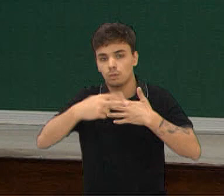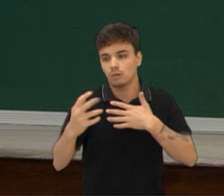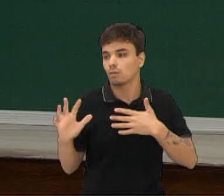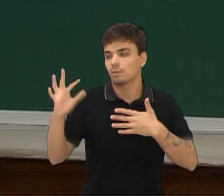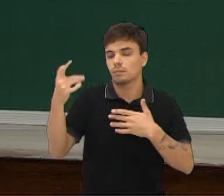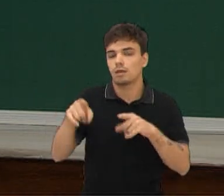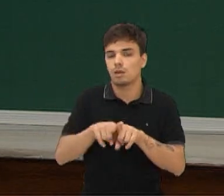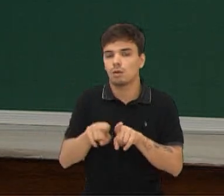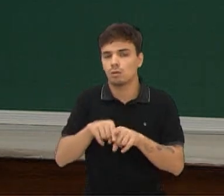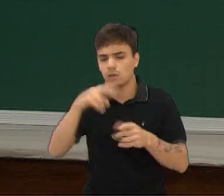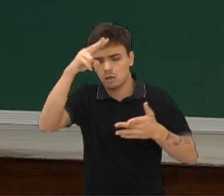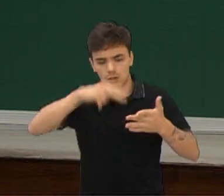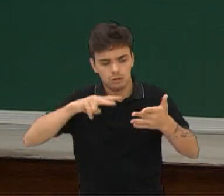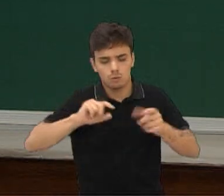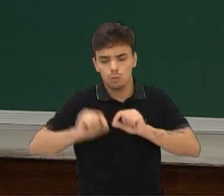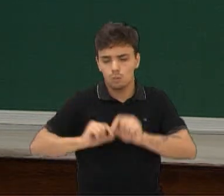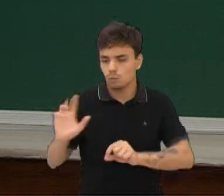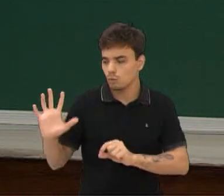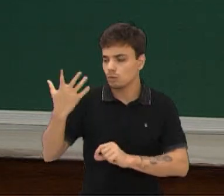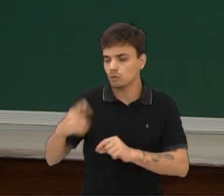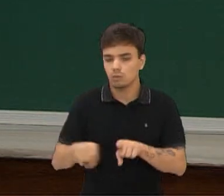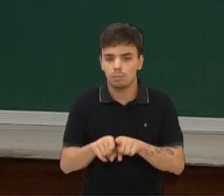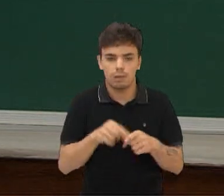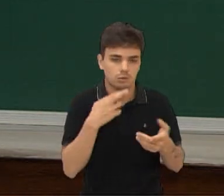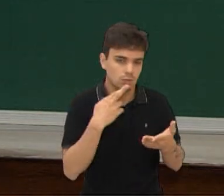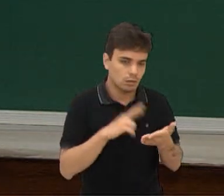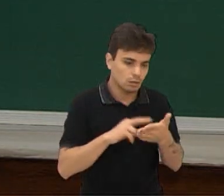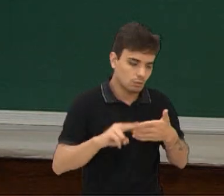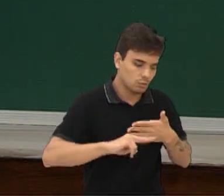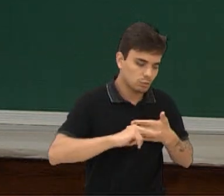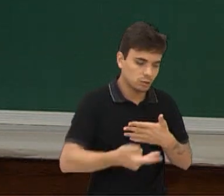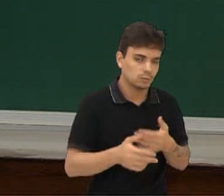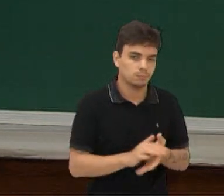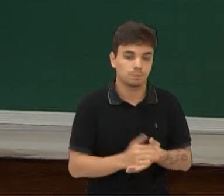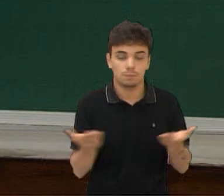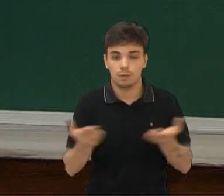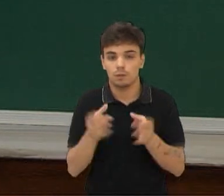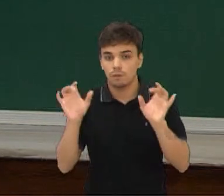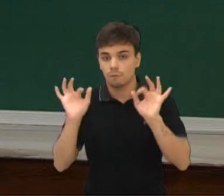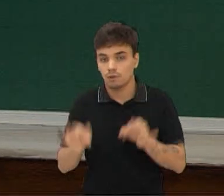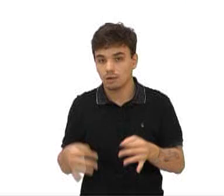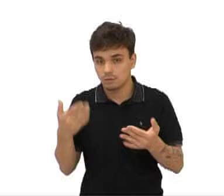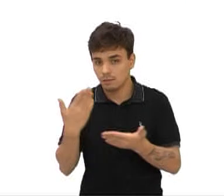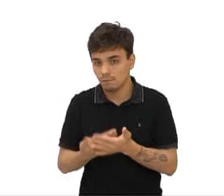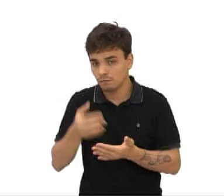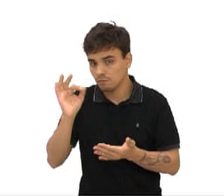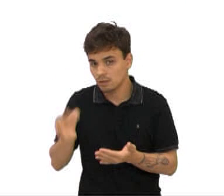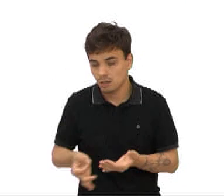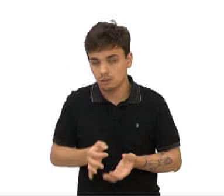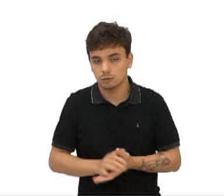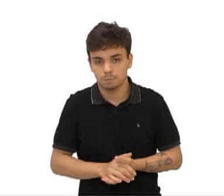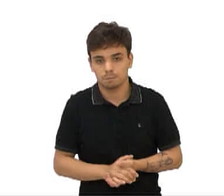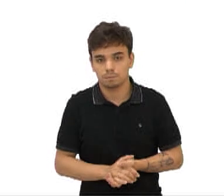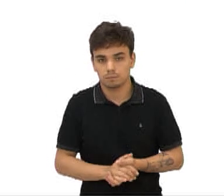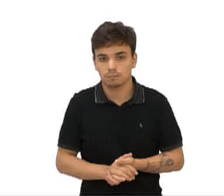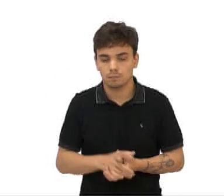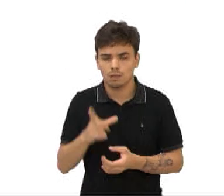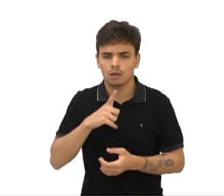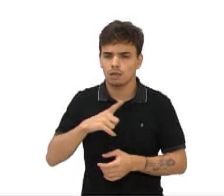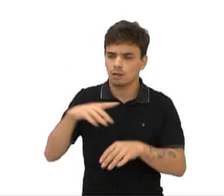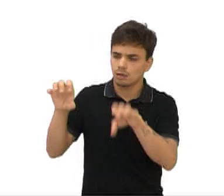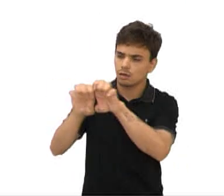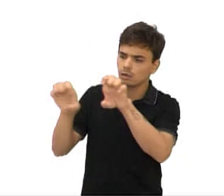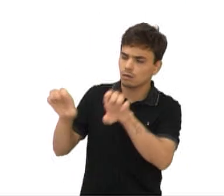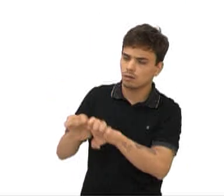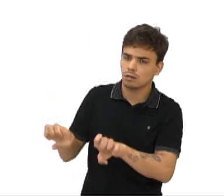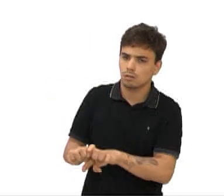fatos, a causa e o que resulta delas. E agora, para a gente terminar mesmo, eu tenho um quiz, tá? Conforme a estrutura do